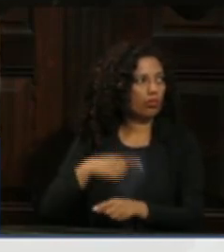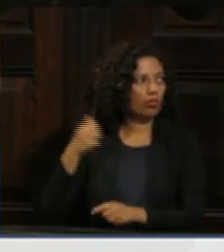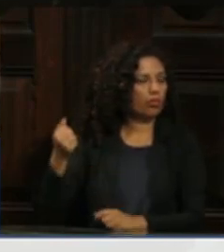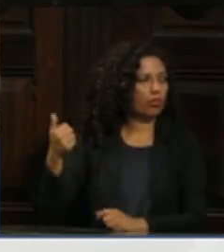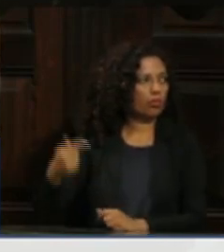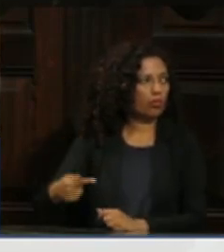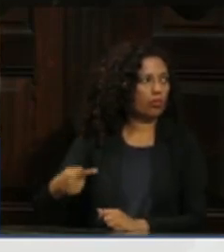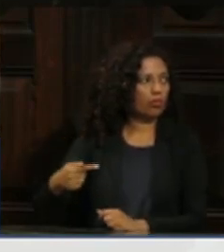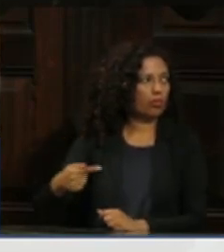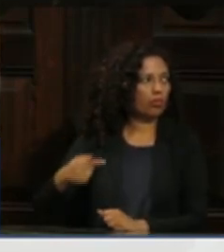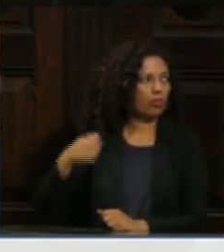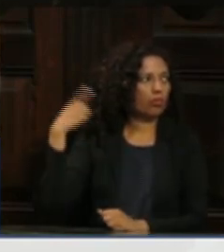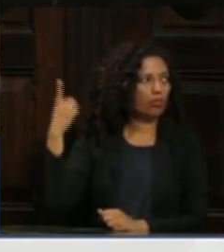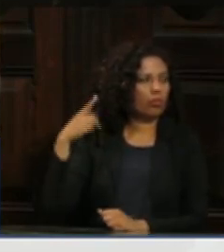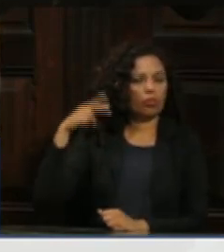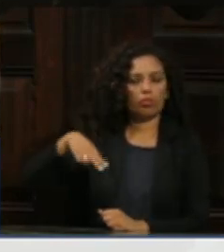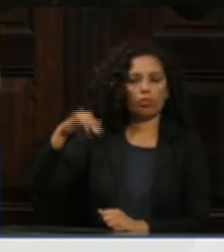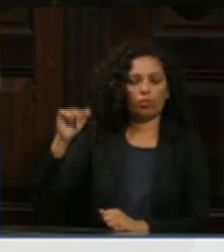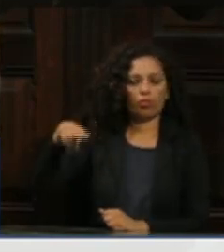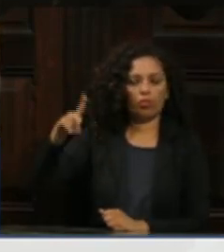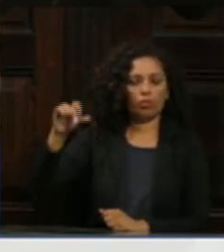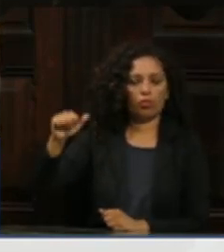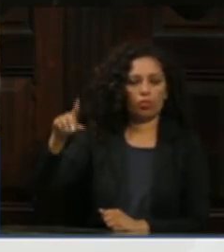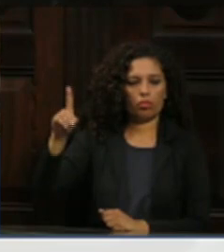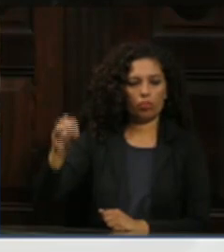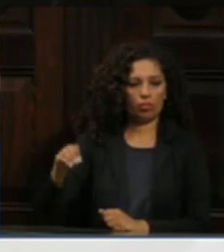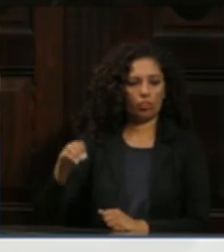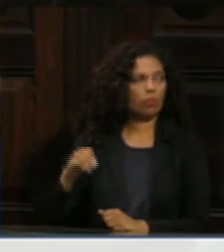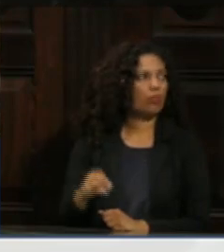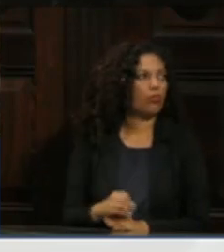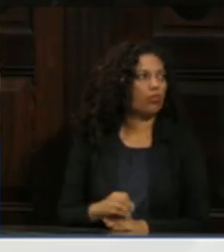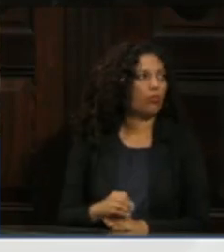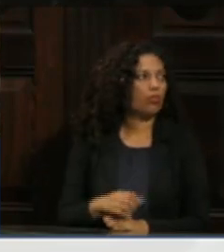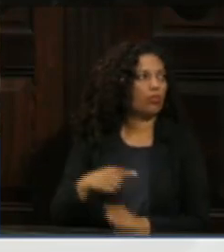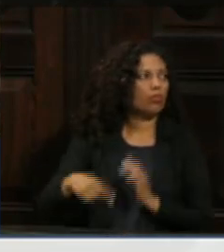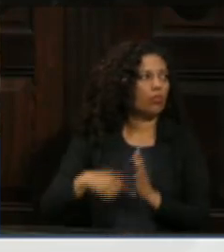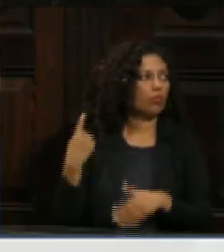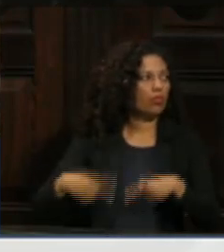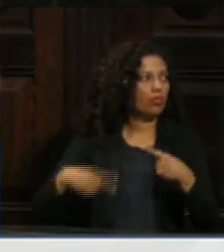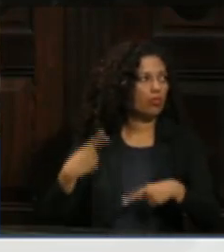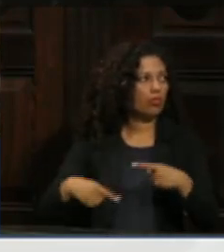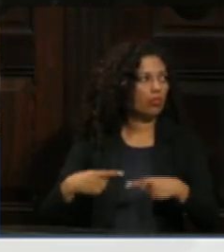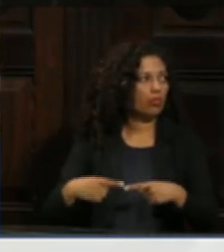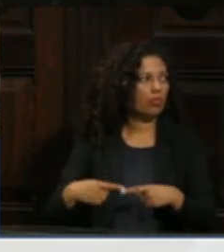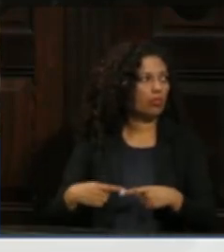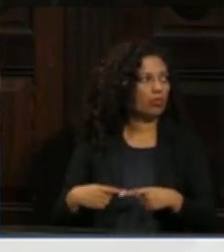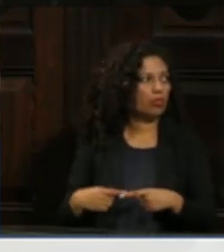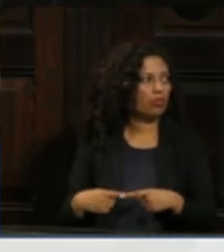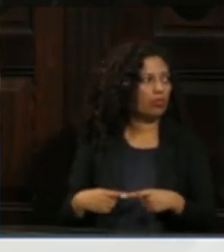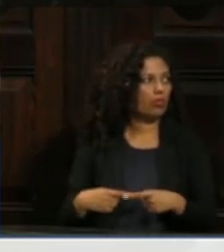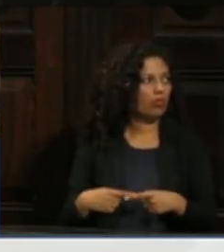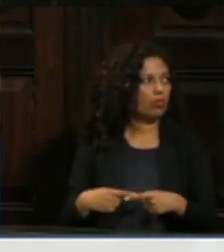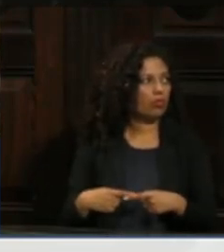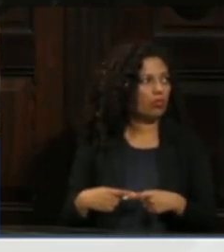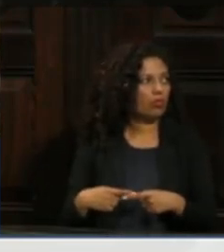2016-A/2013, autoria deputado Paulo Ramos. Projeto de lei, autoria deputado Tiago Pampolha, número